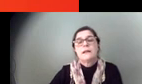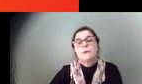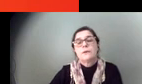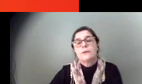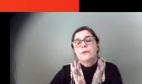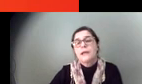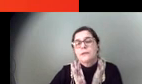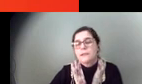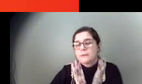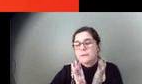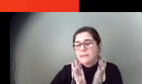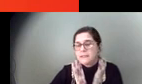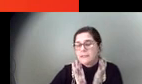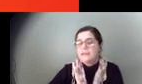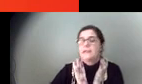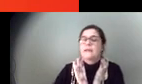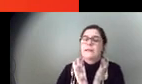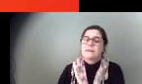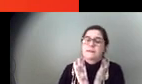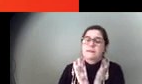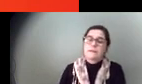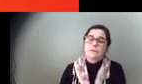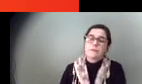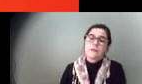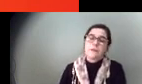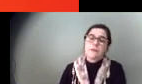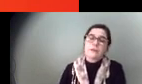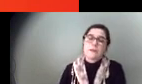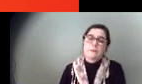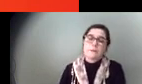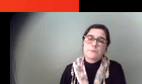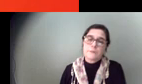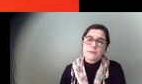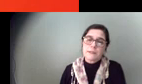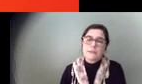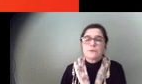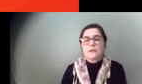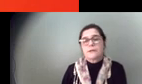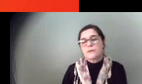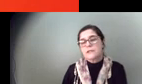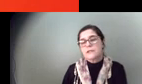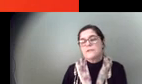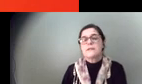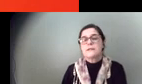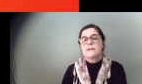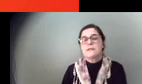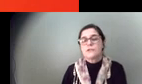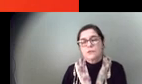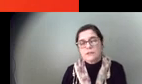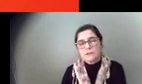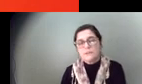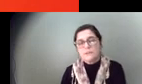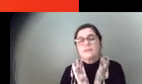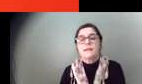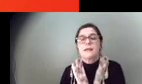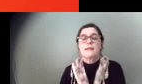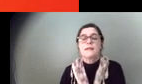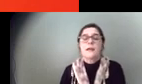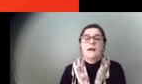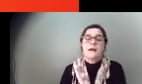dificuldades? O horário da TPC, que está sendo seguido, que é às quartas-feiras, da diretoria de ensino